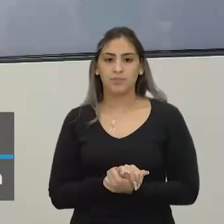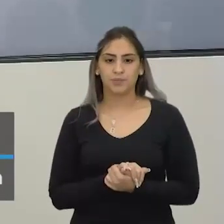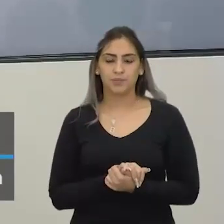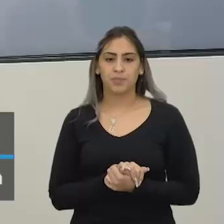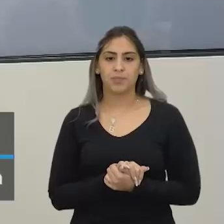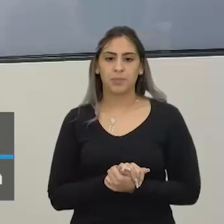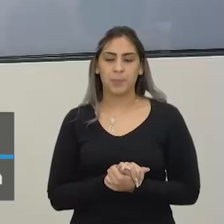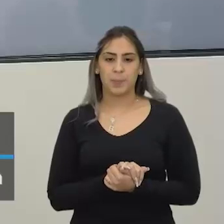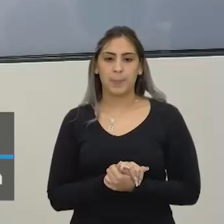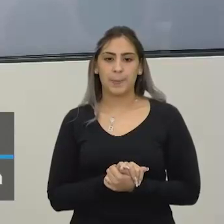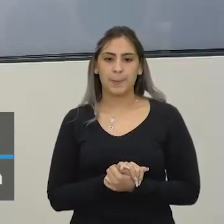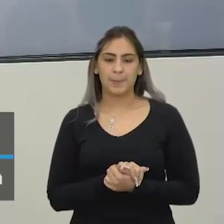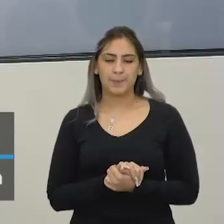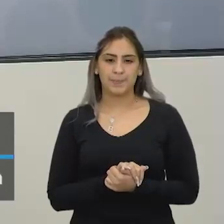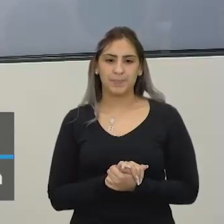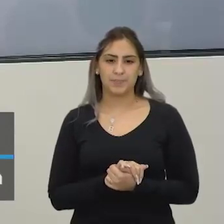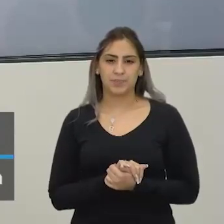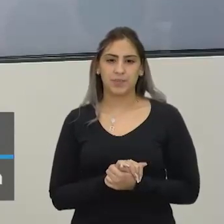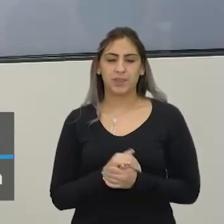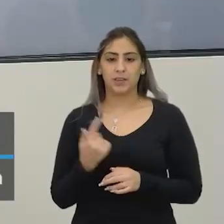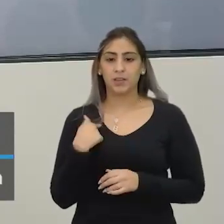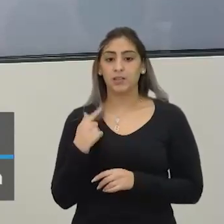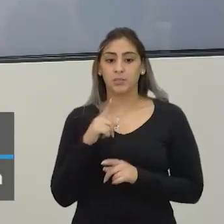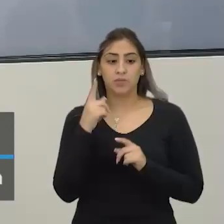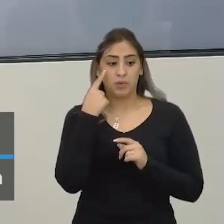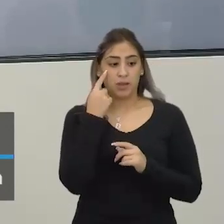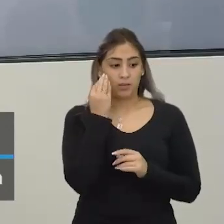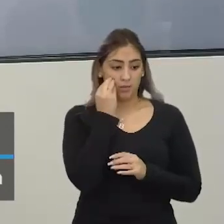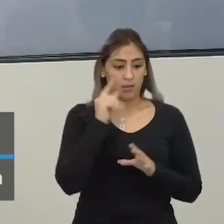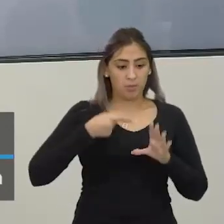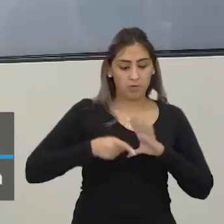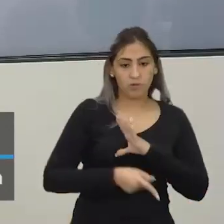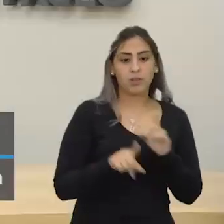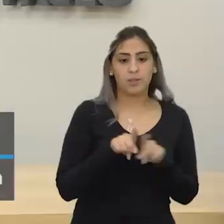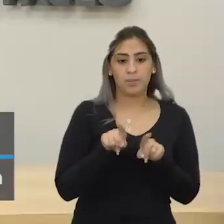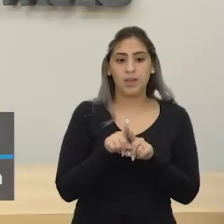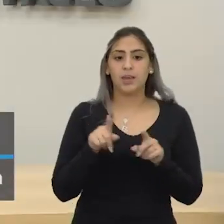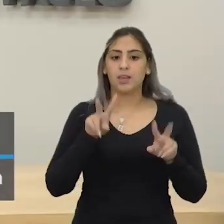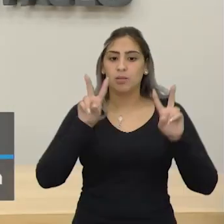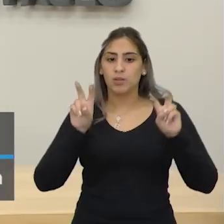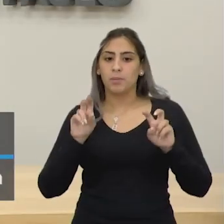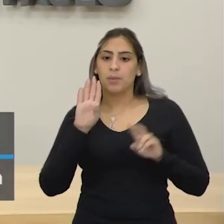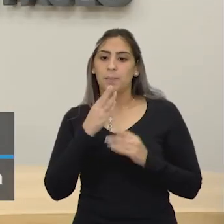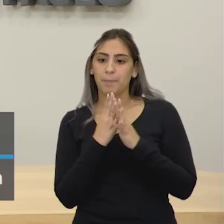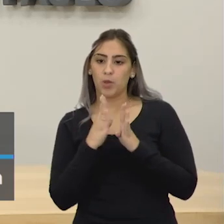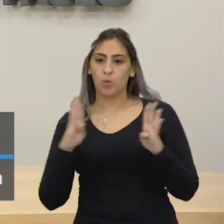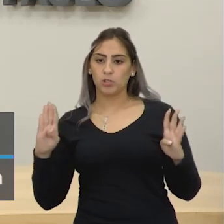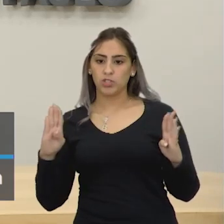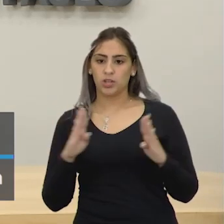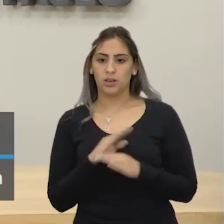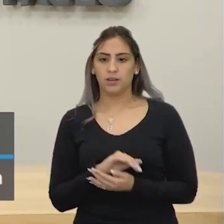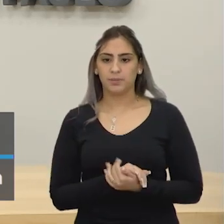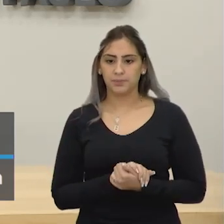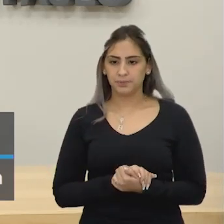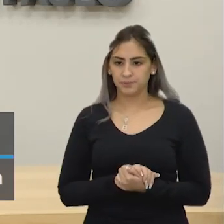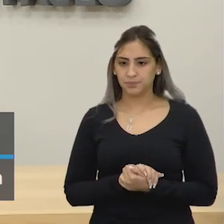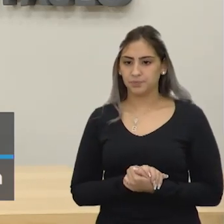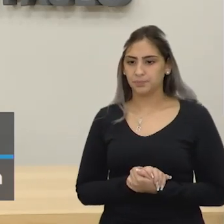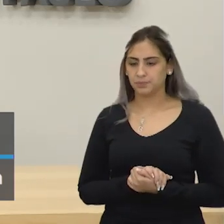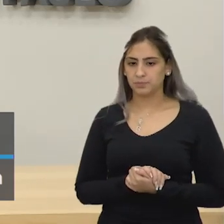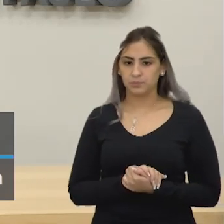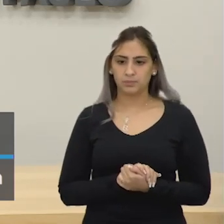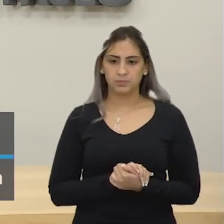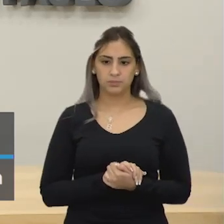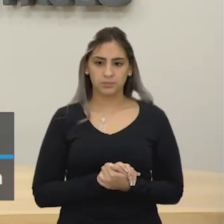a respeito aí nos aspectos da biologia, né? A gente falou da vida na Terra, discutimos as teorias, né, da biogênese,